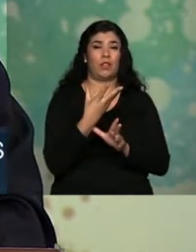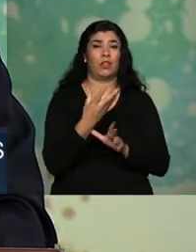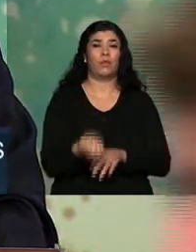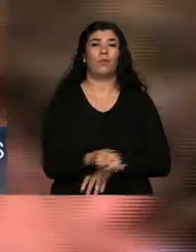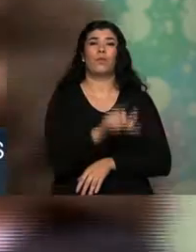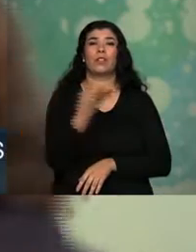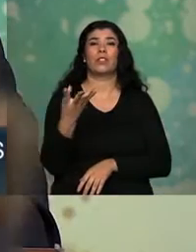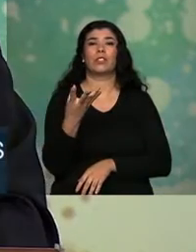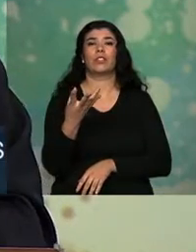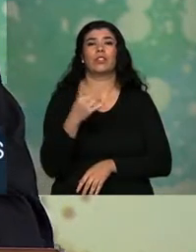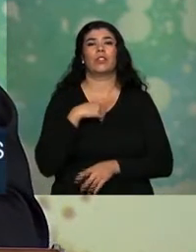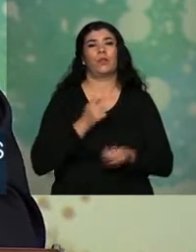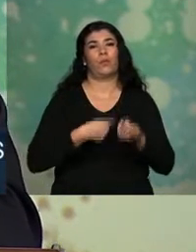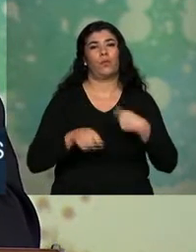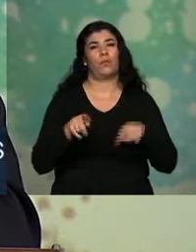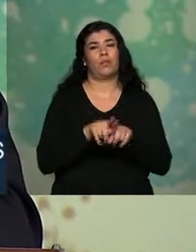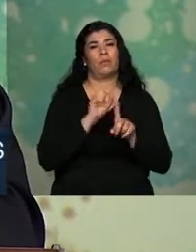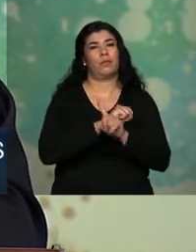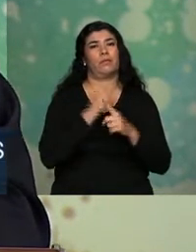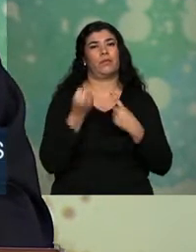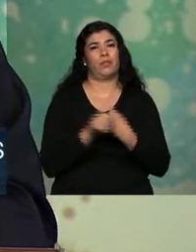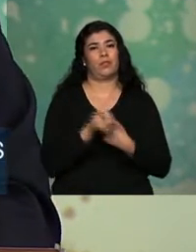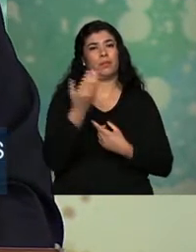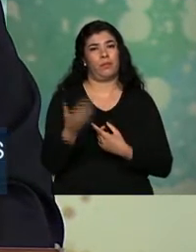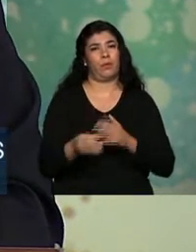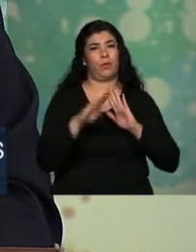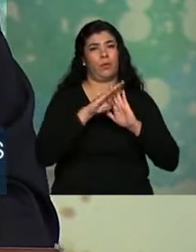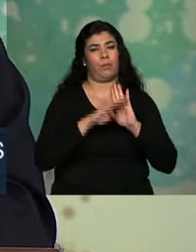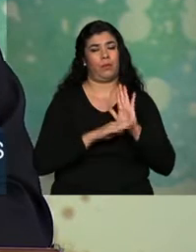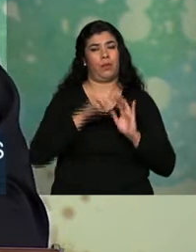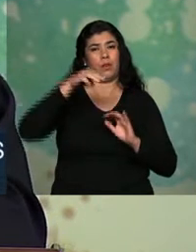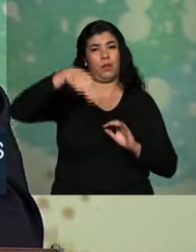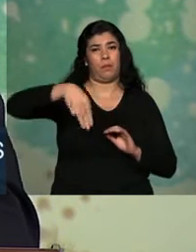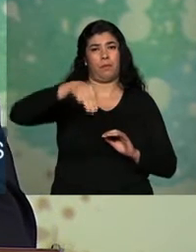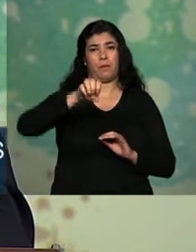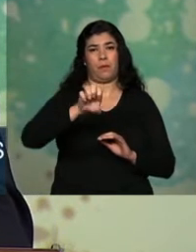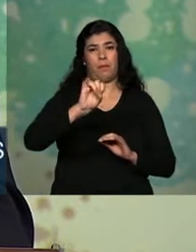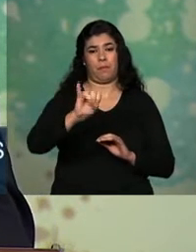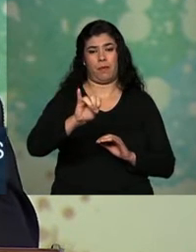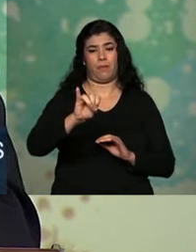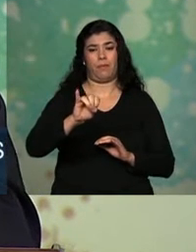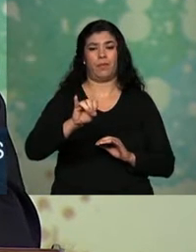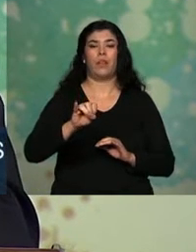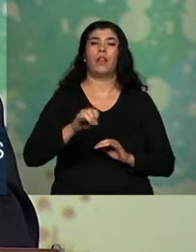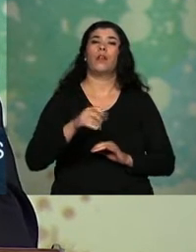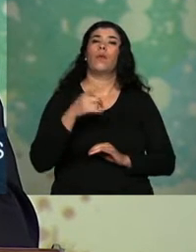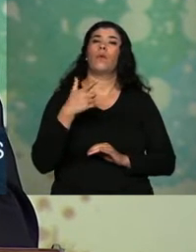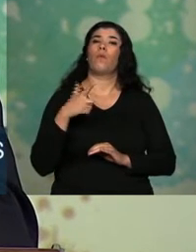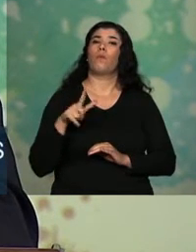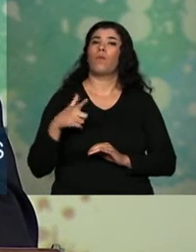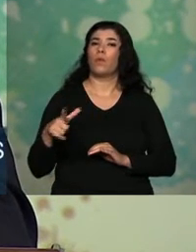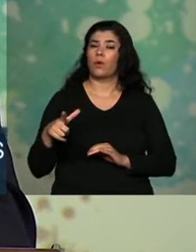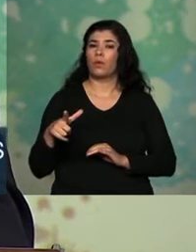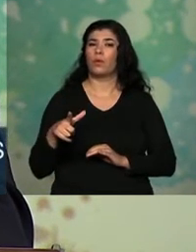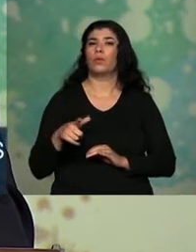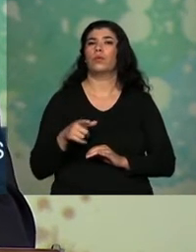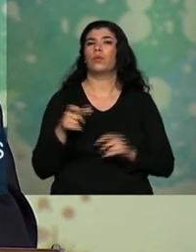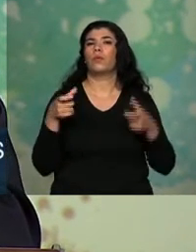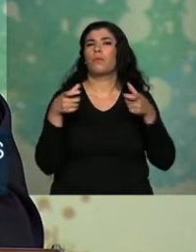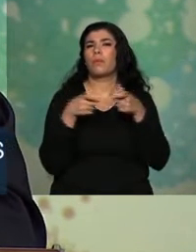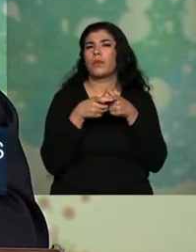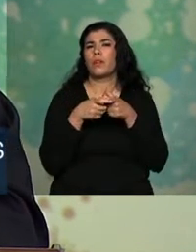e para a sociedade graças ao MEI. Para os pequenos negócios, já foi feita uma mini